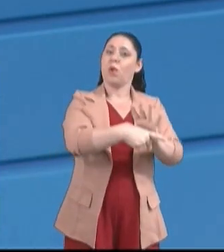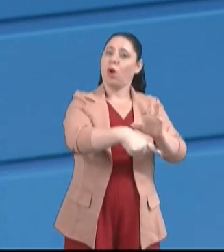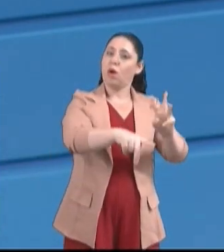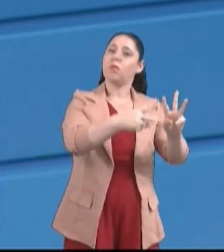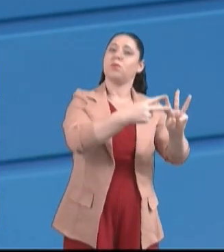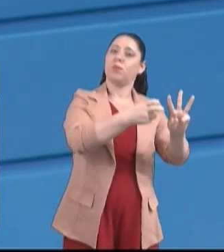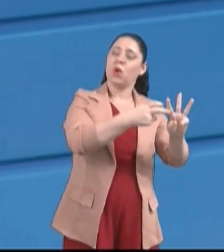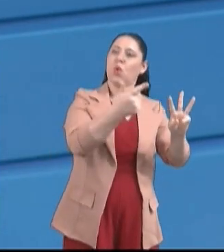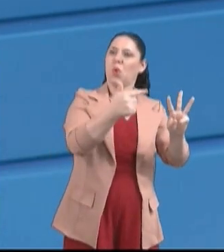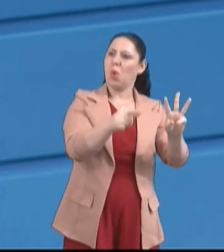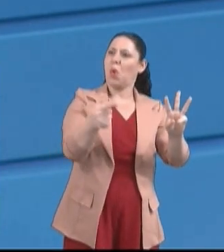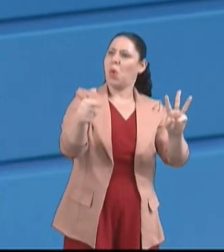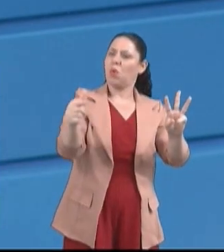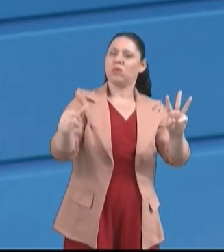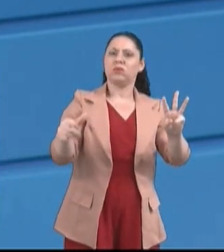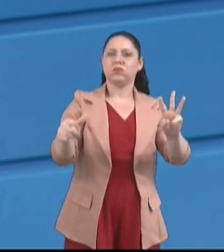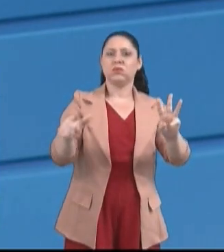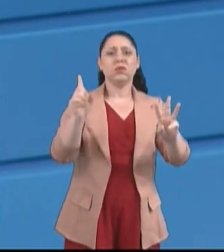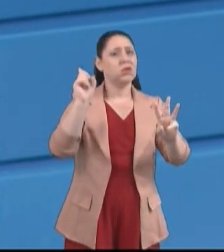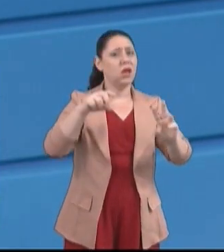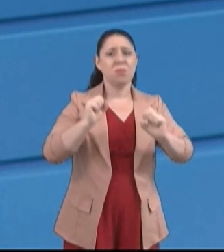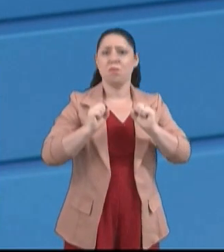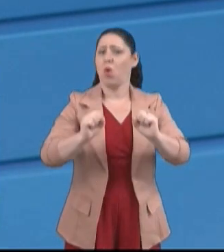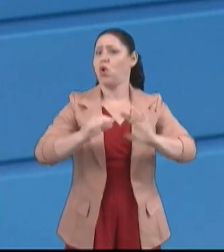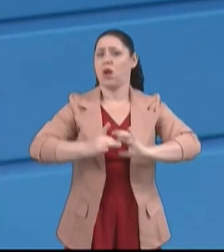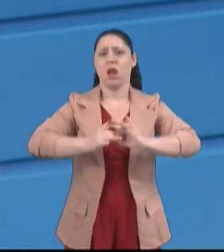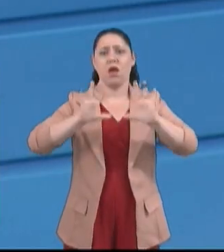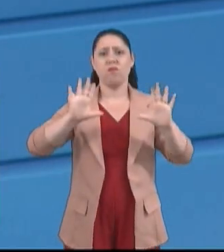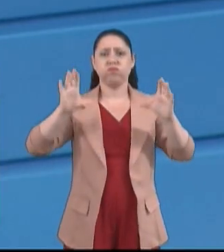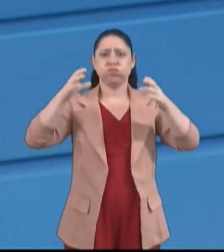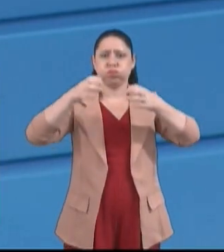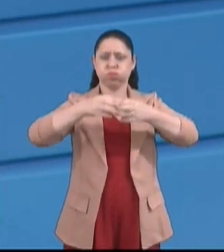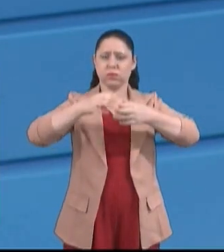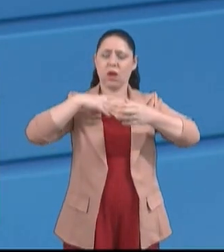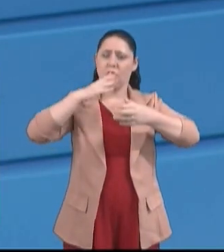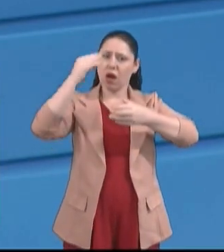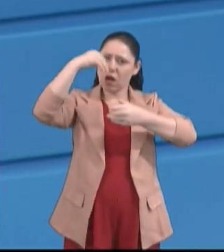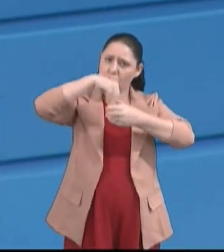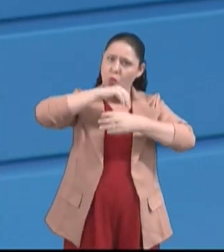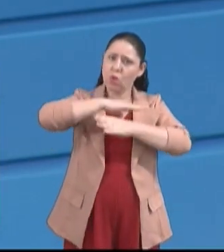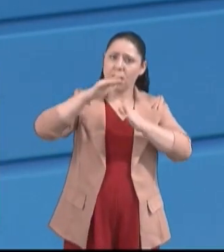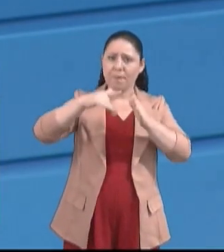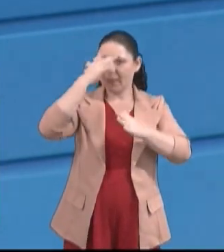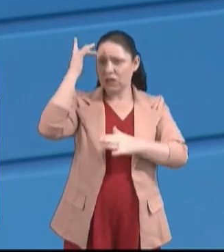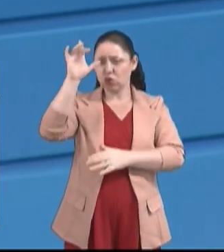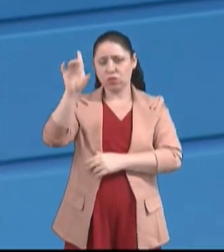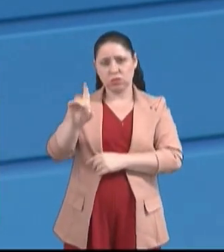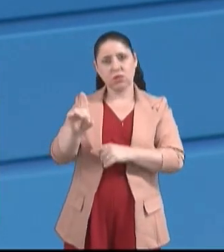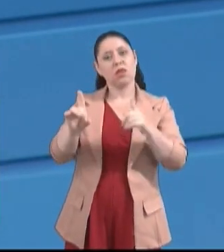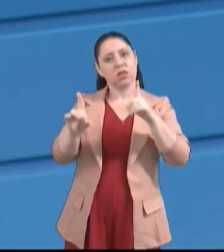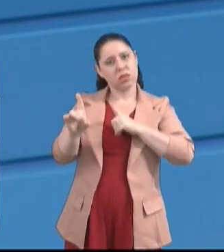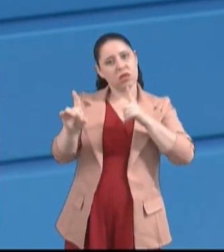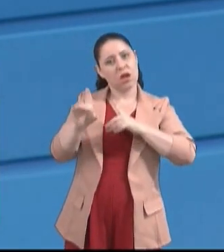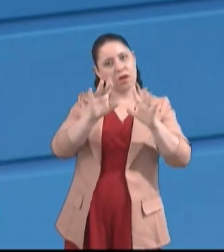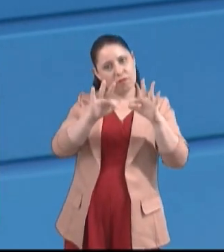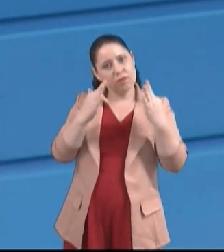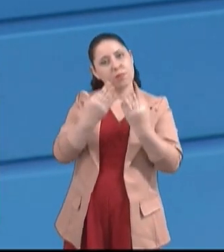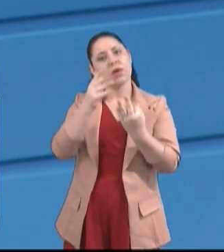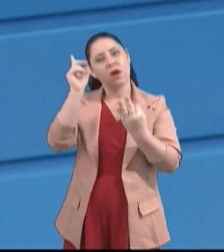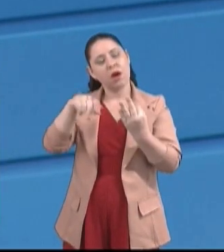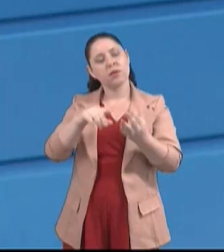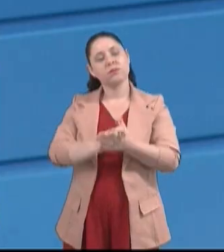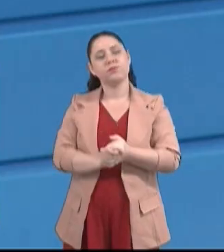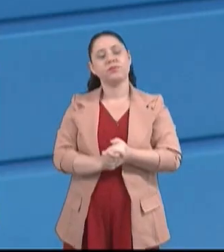e outros programas sociais que são direcionados às pessoas com deficiência e às suas